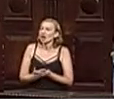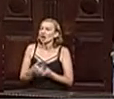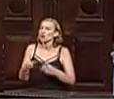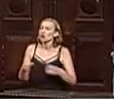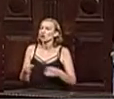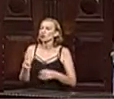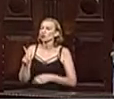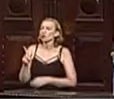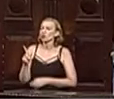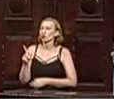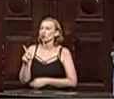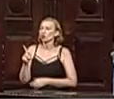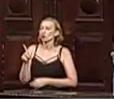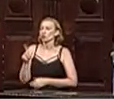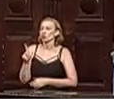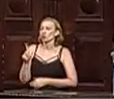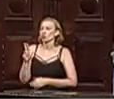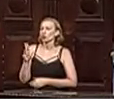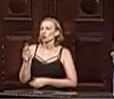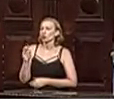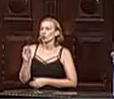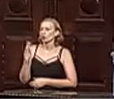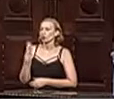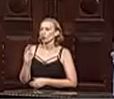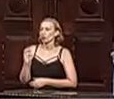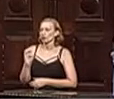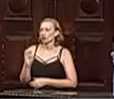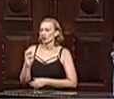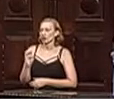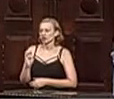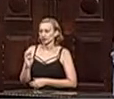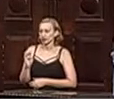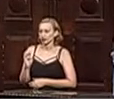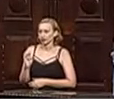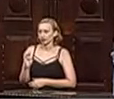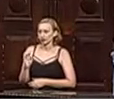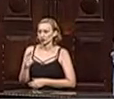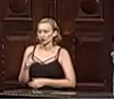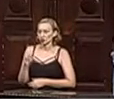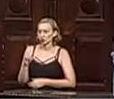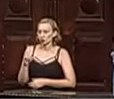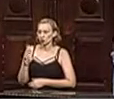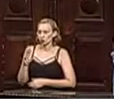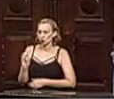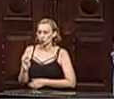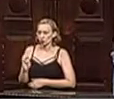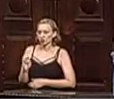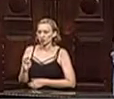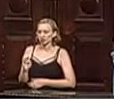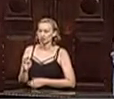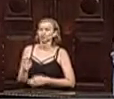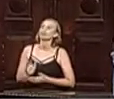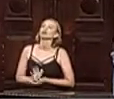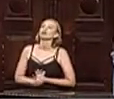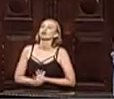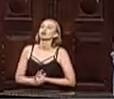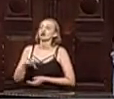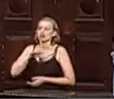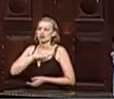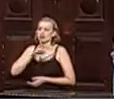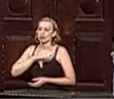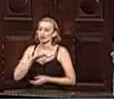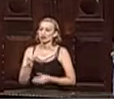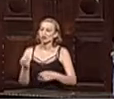de associação permanente e estável, mês a mês, no último mês, que admita-se sócio para valer na